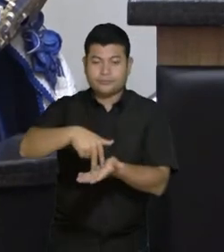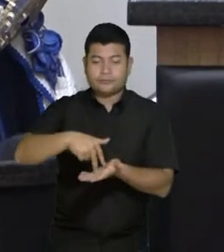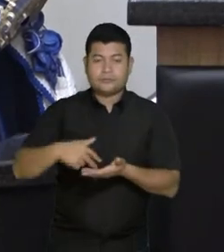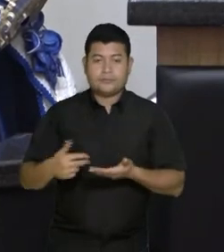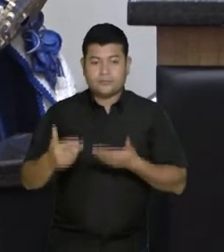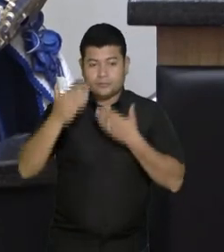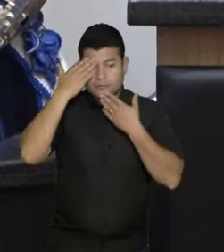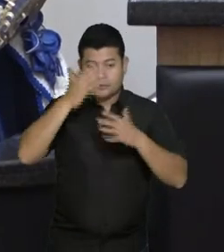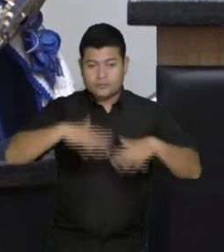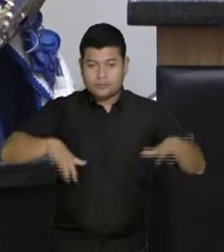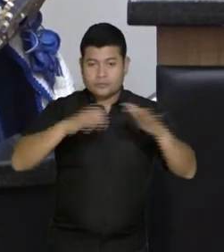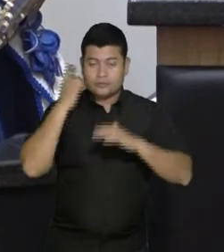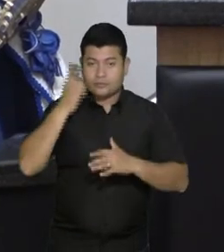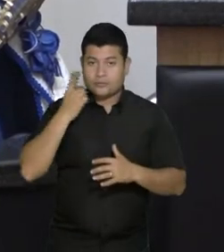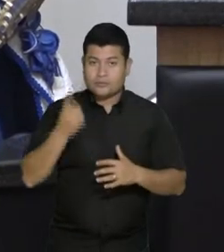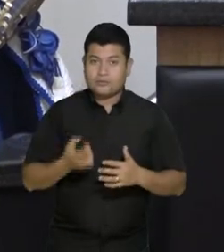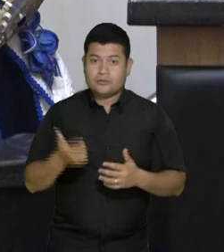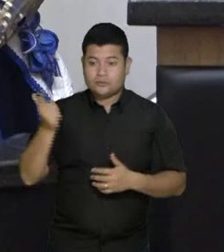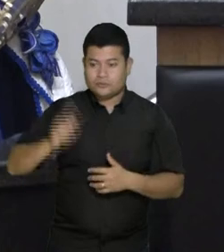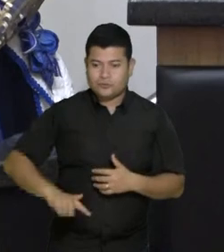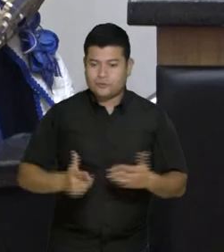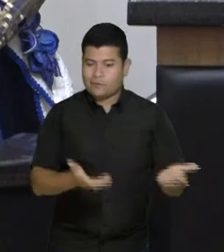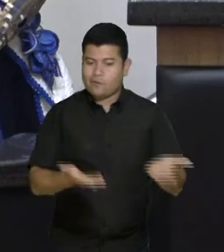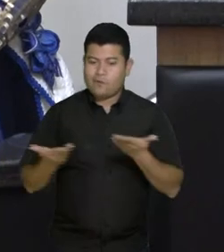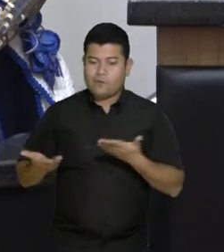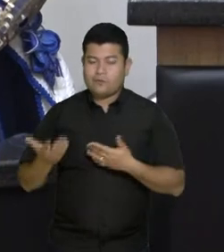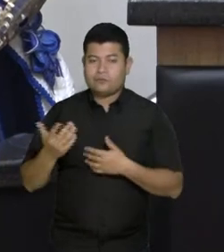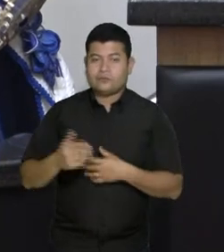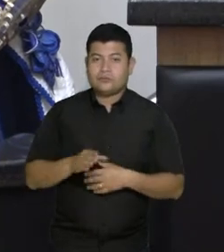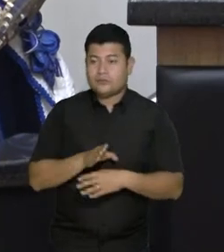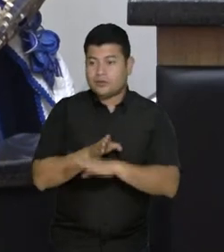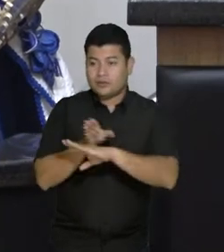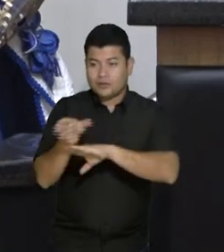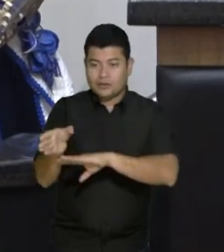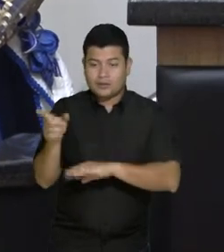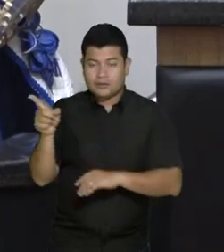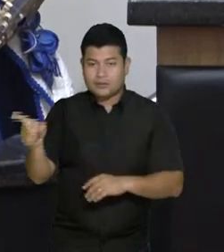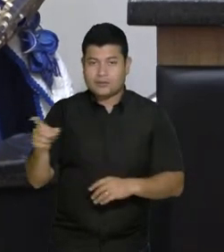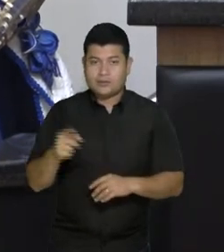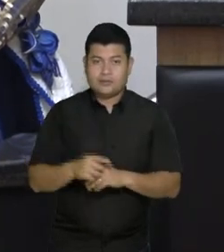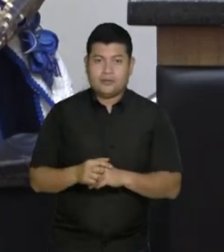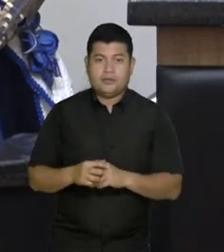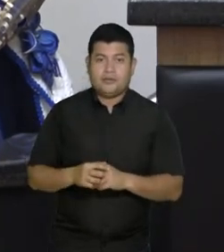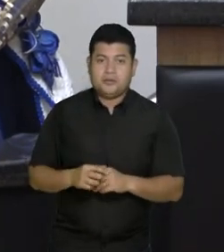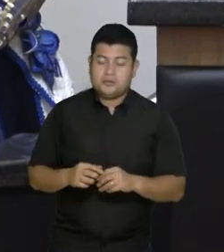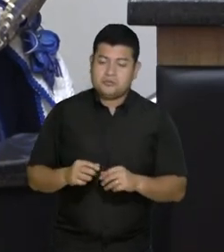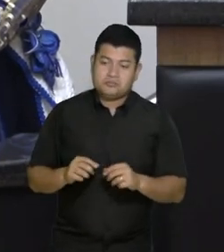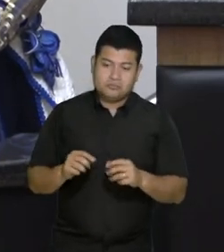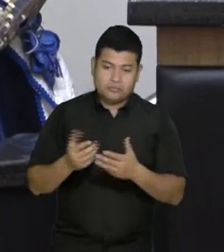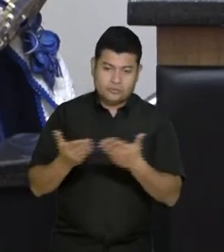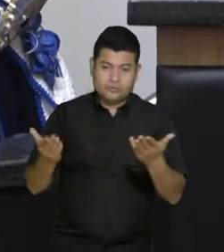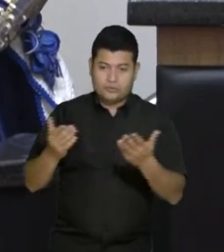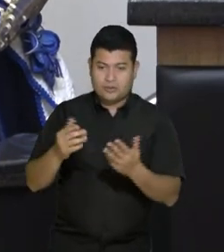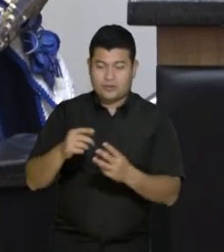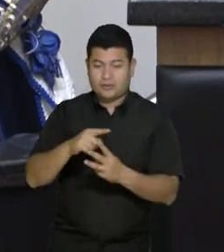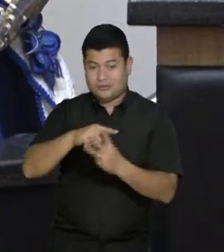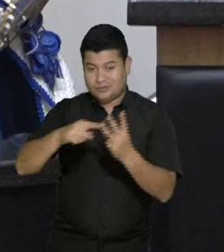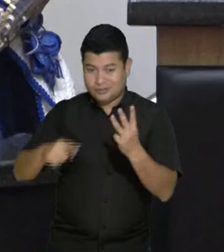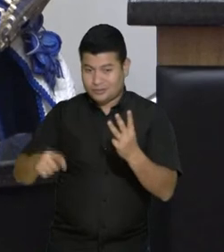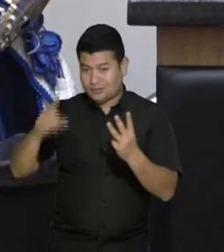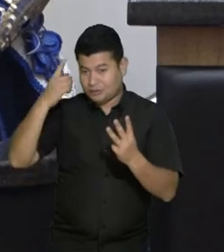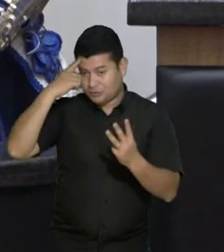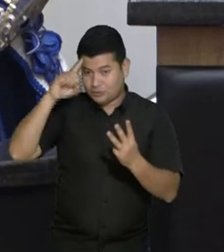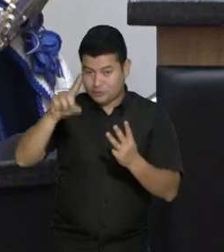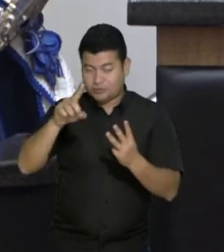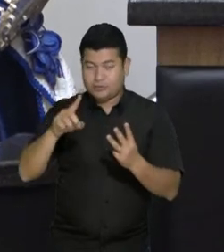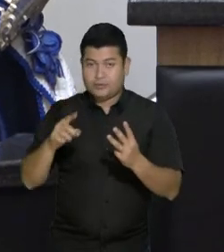que a gente convida a todos vocês, que quiserem dar um pulinho na Palmeira em uma dessas datas. Quero agradecer aos